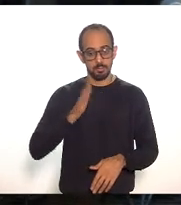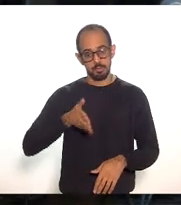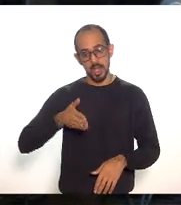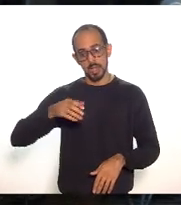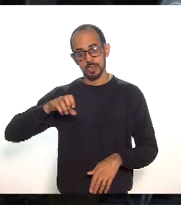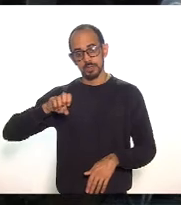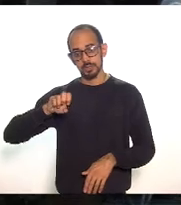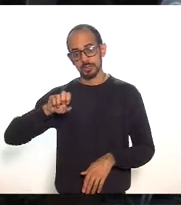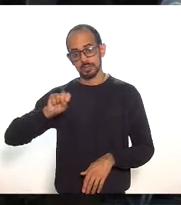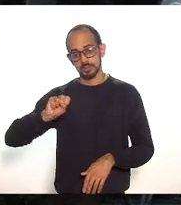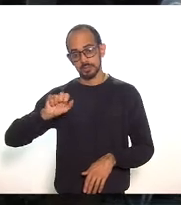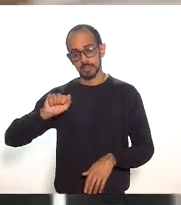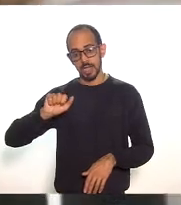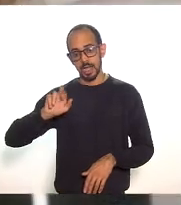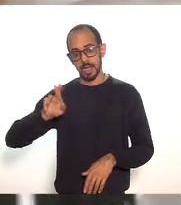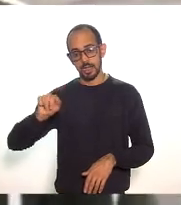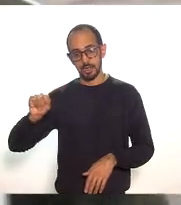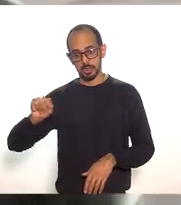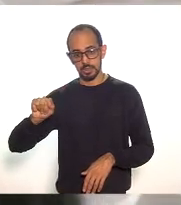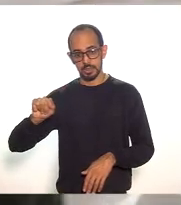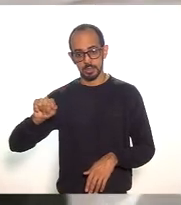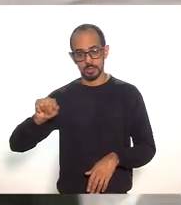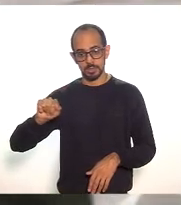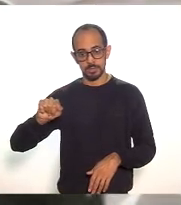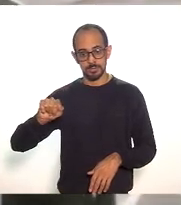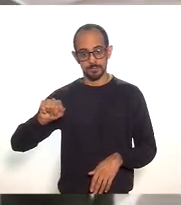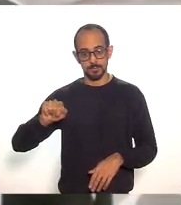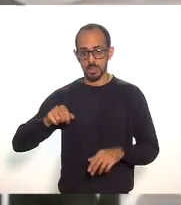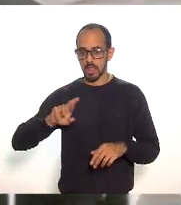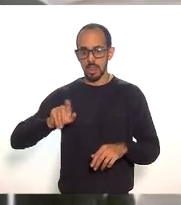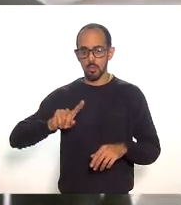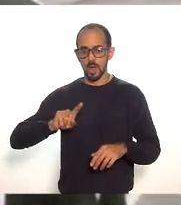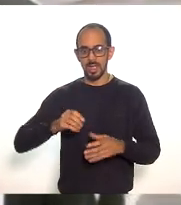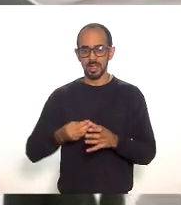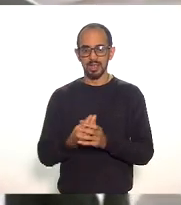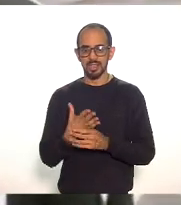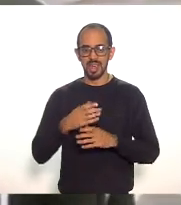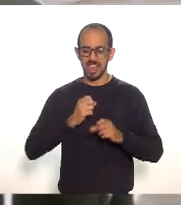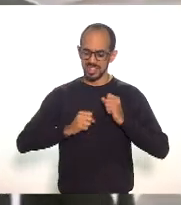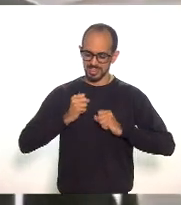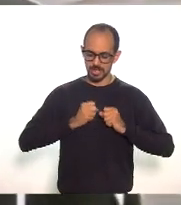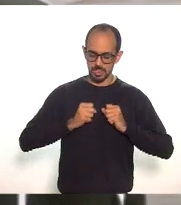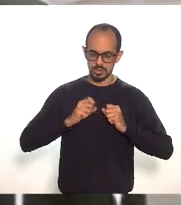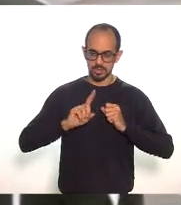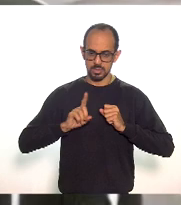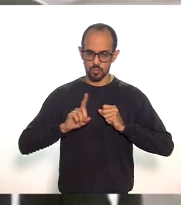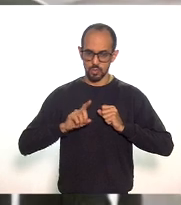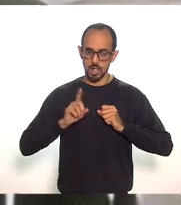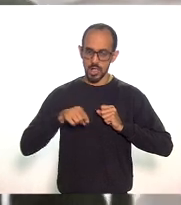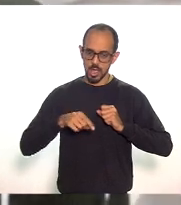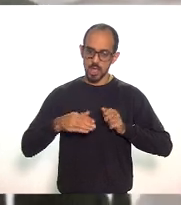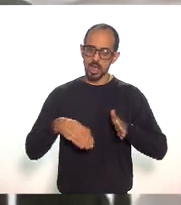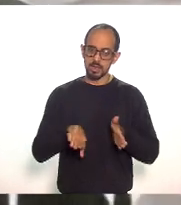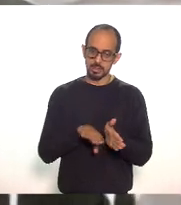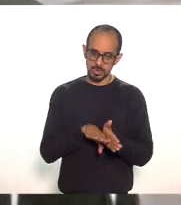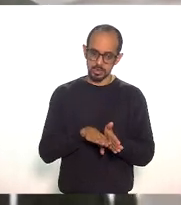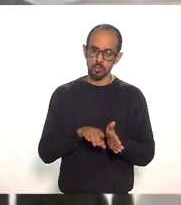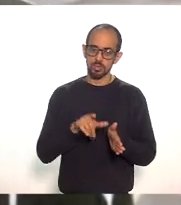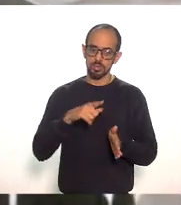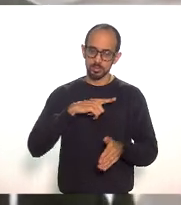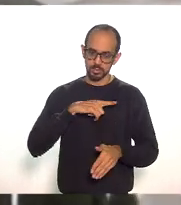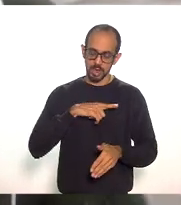Exatamente. Sem criar estresse, apenas ponderar que a estação tenha a